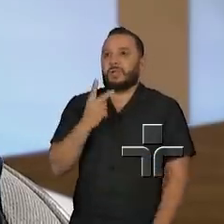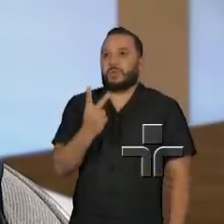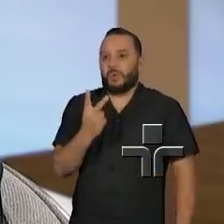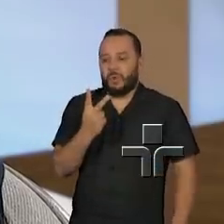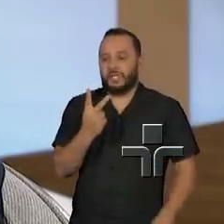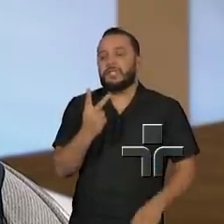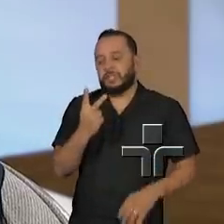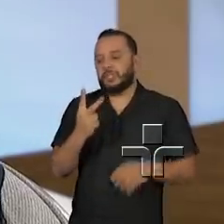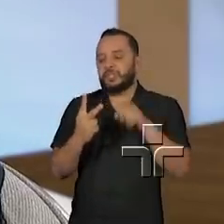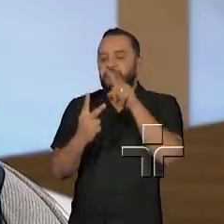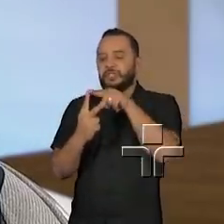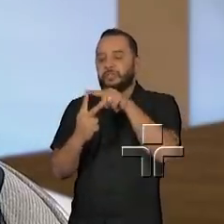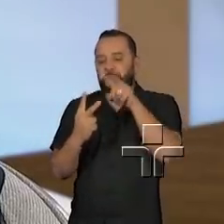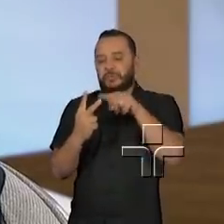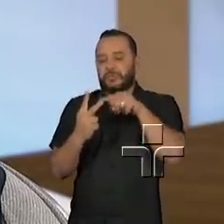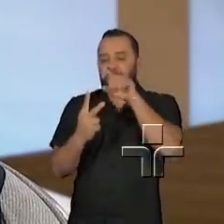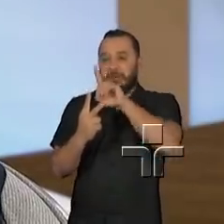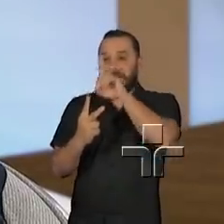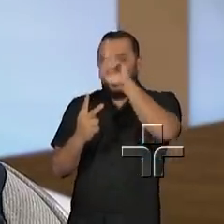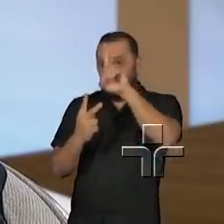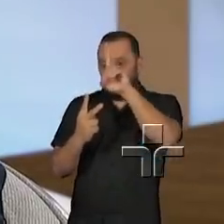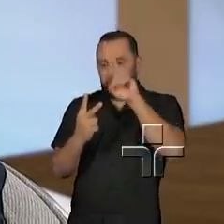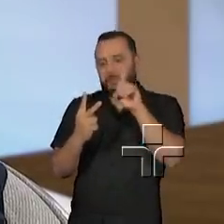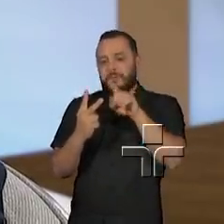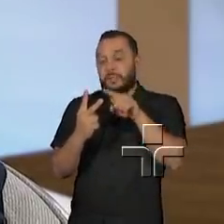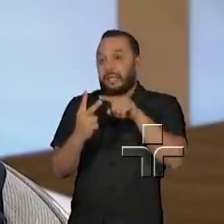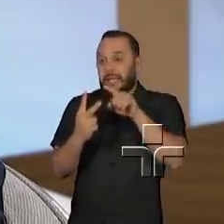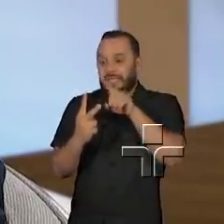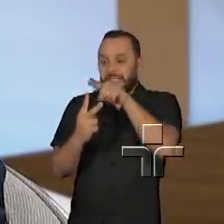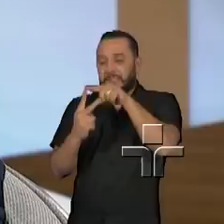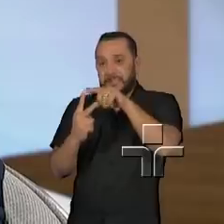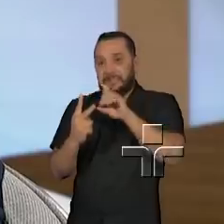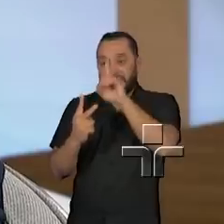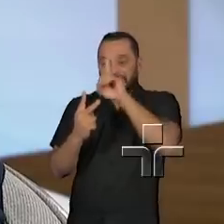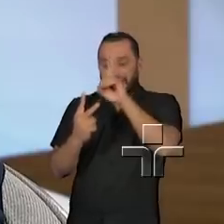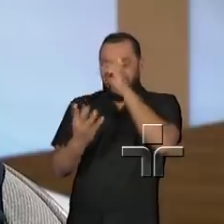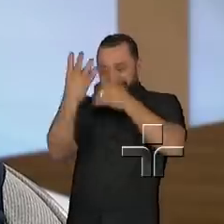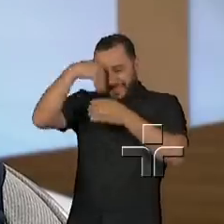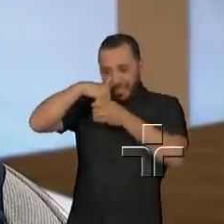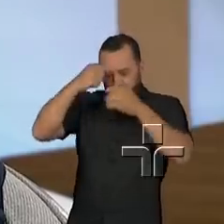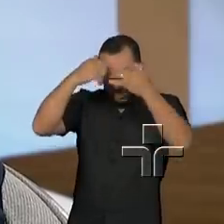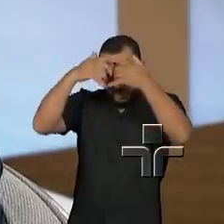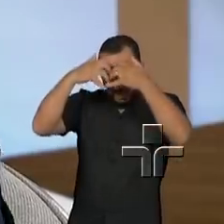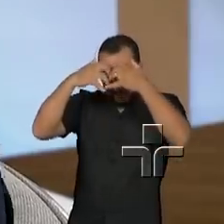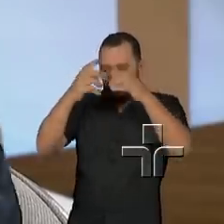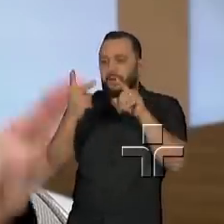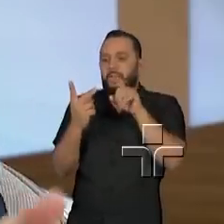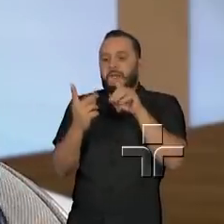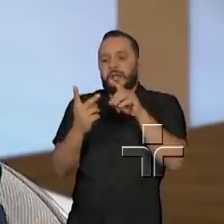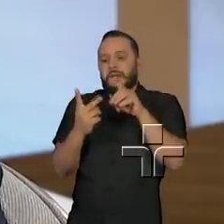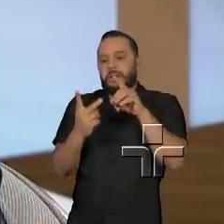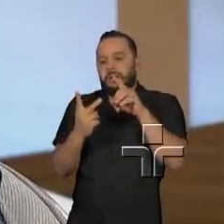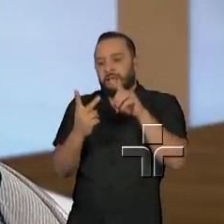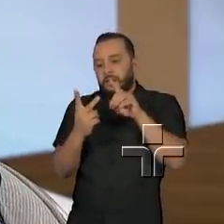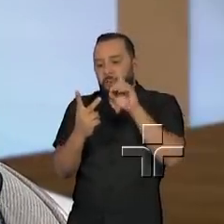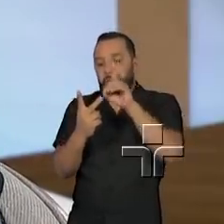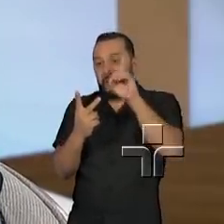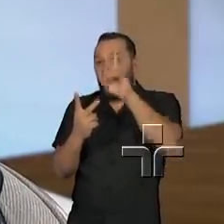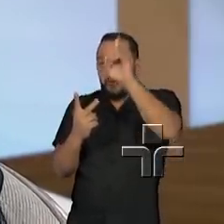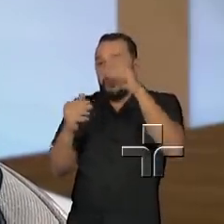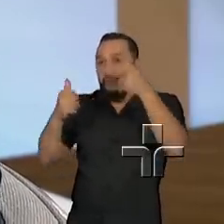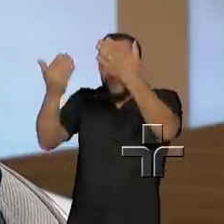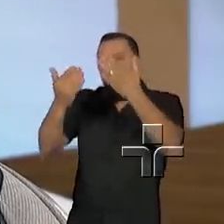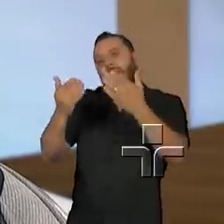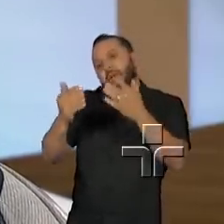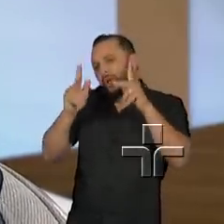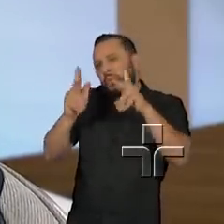deuses completamente diferentes. Os deuses de dentro, que moram no cérebro da gente, e o Deus de fora, que a gente pode chamar de universo. Na minha